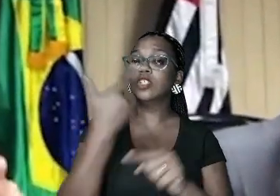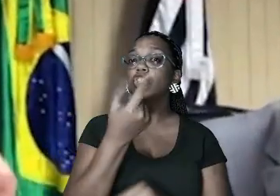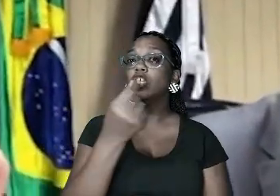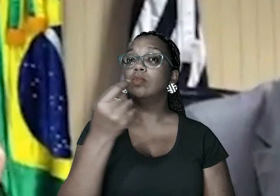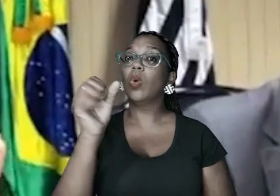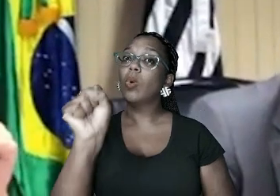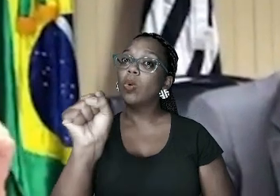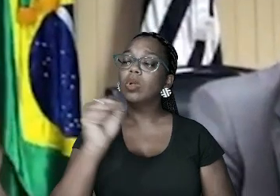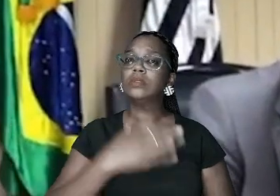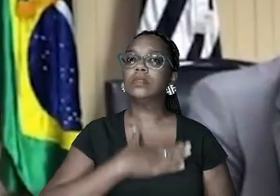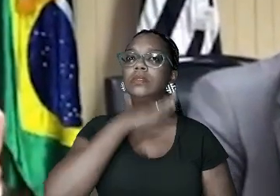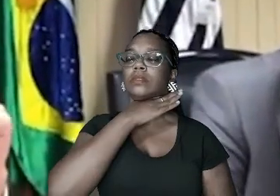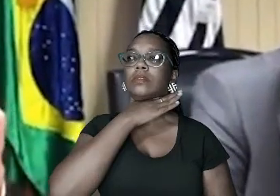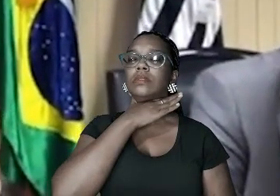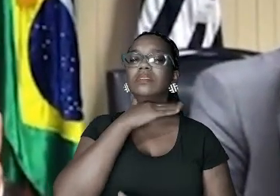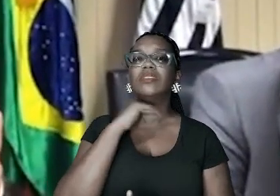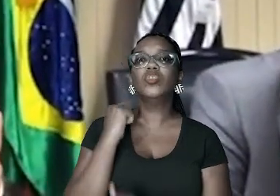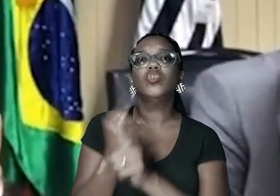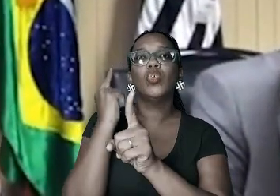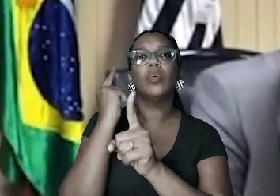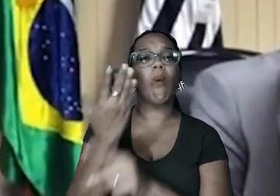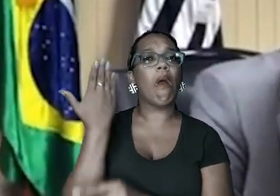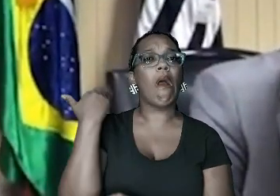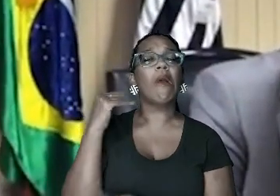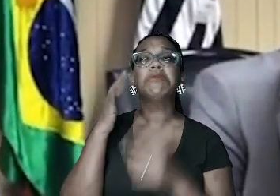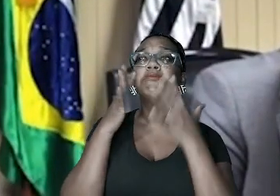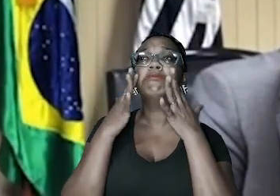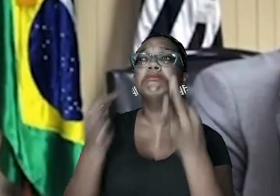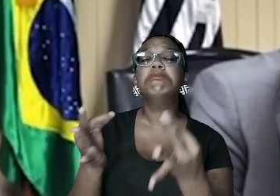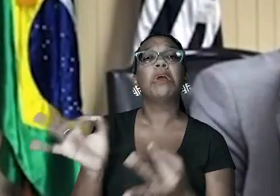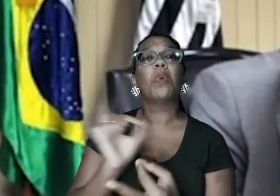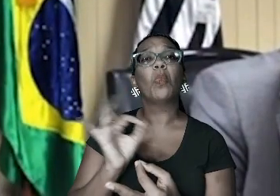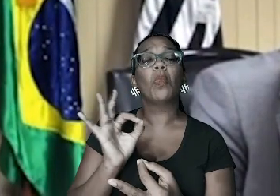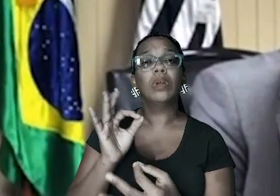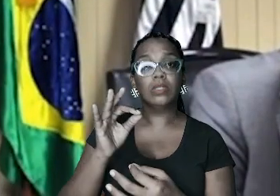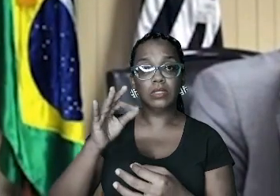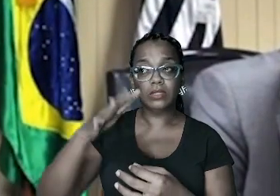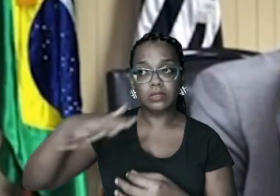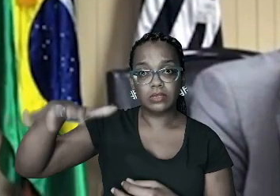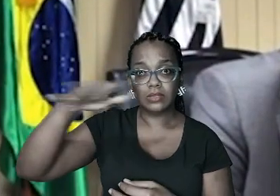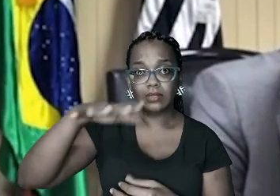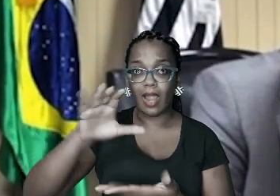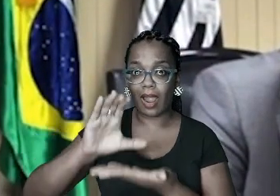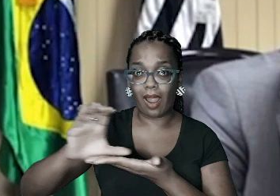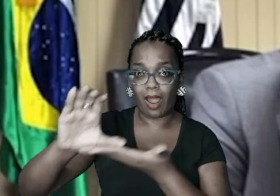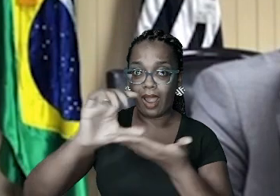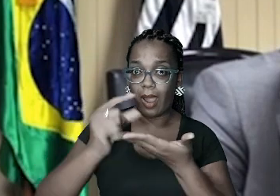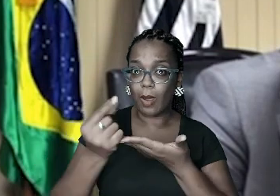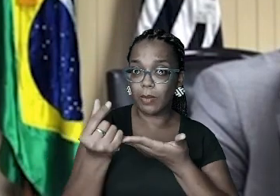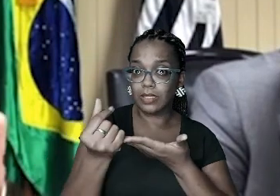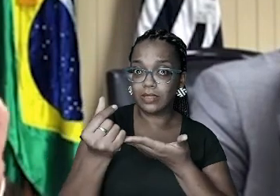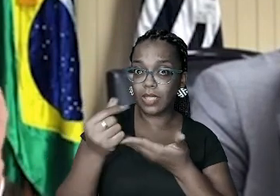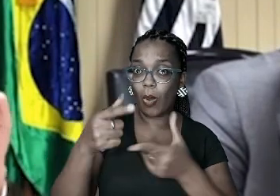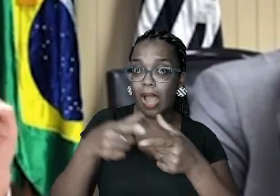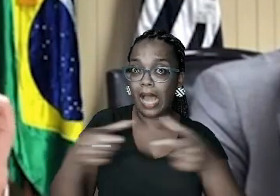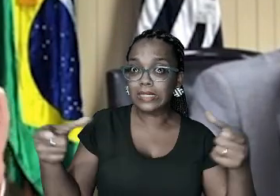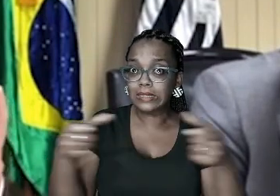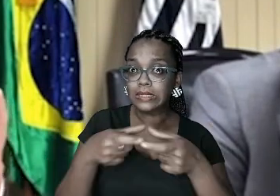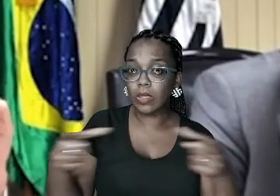durante a crise de 2008 se descobriu uma coisa para qual antes não se dava muita atenção